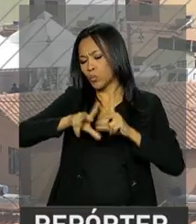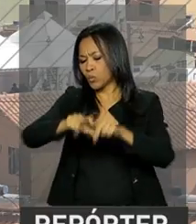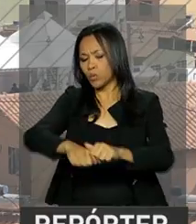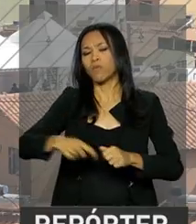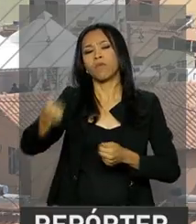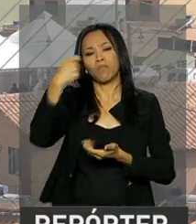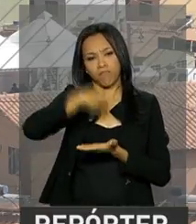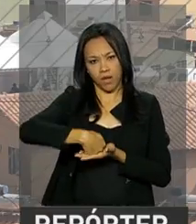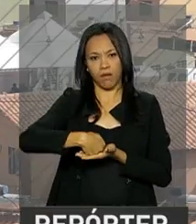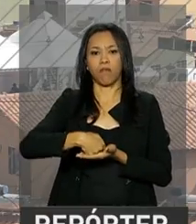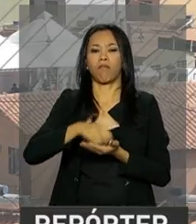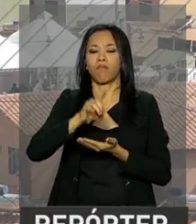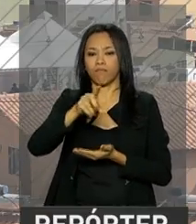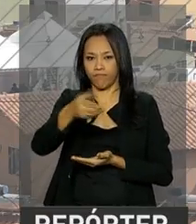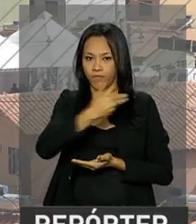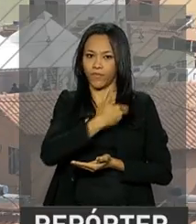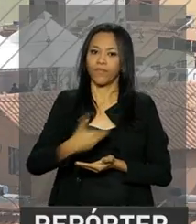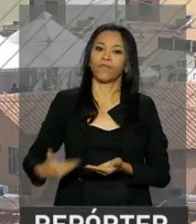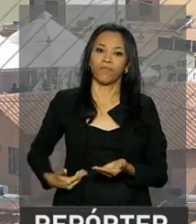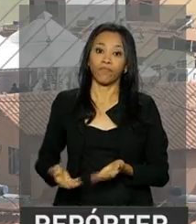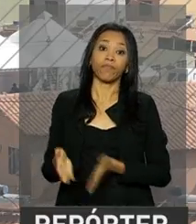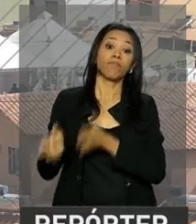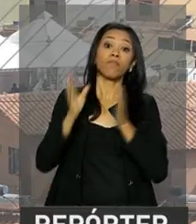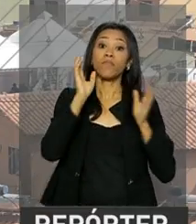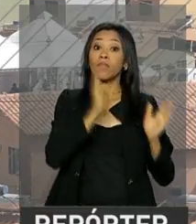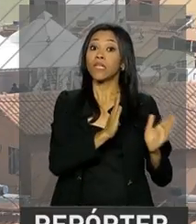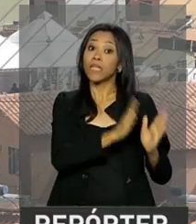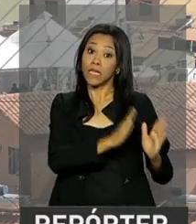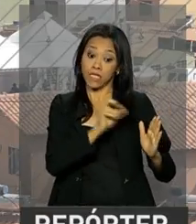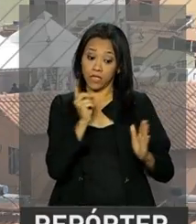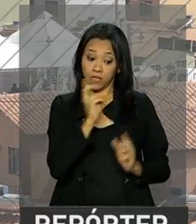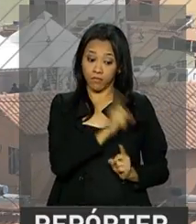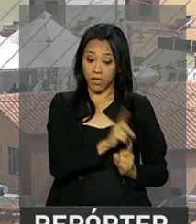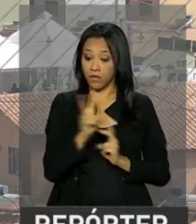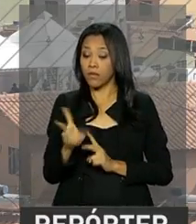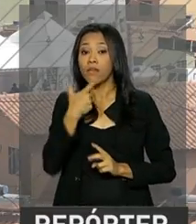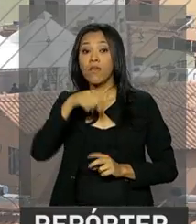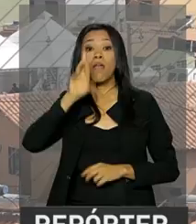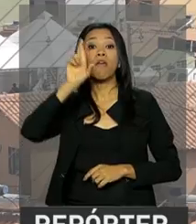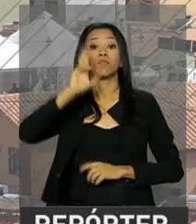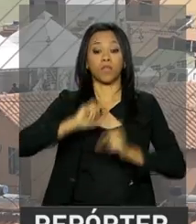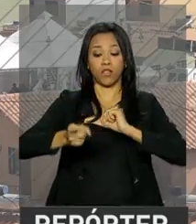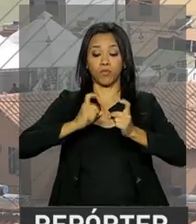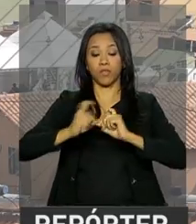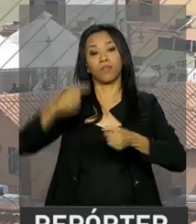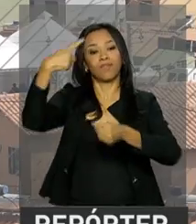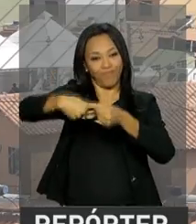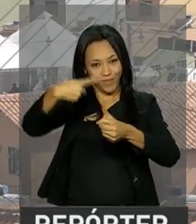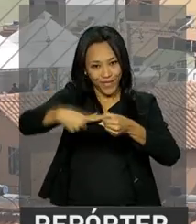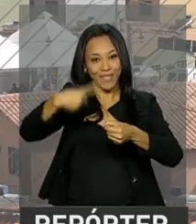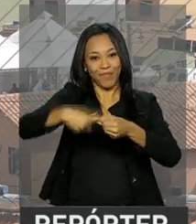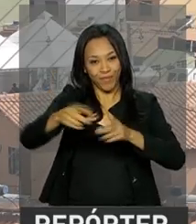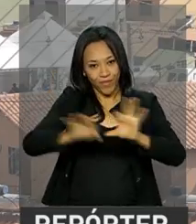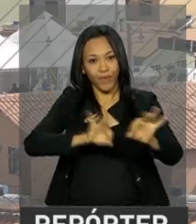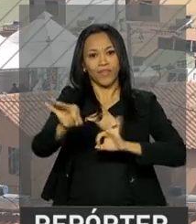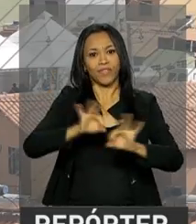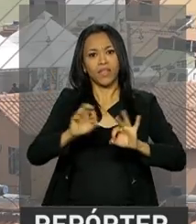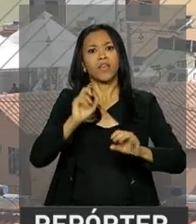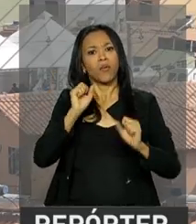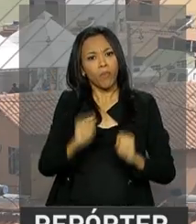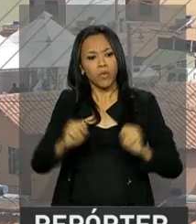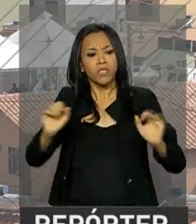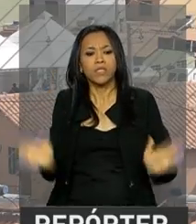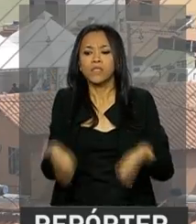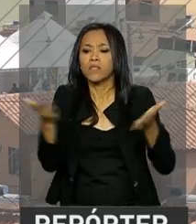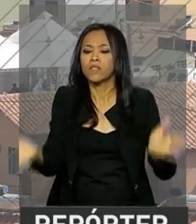custos da regularização. Nos dois casos, quem vai tocar o processo administrativo é o município, que pode ser incentivado a dar início